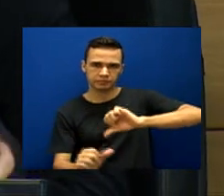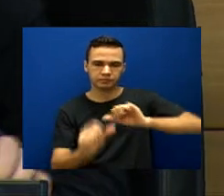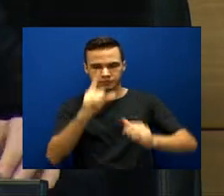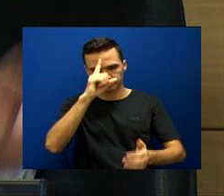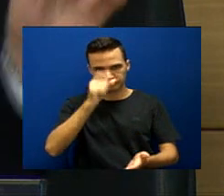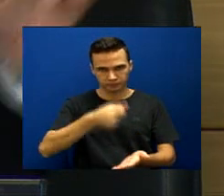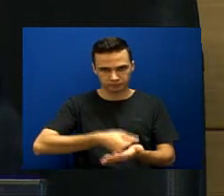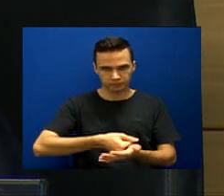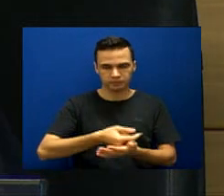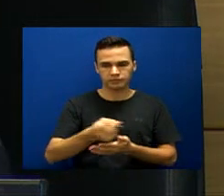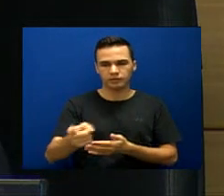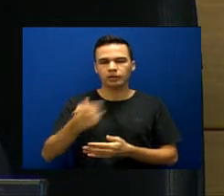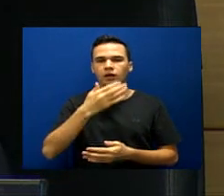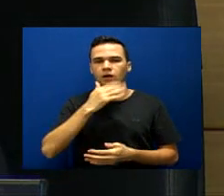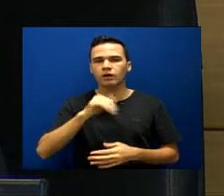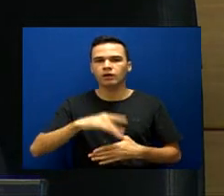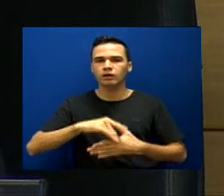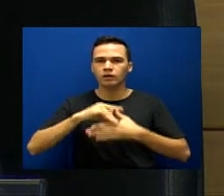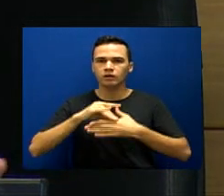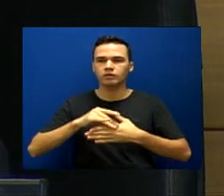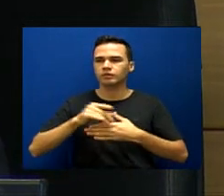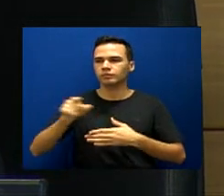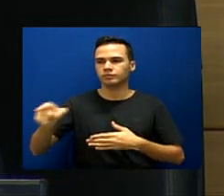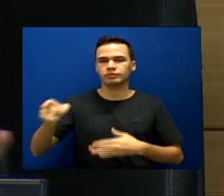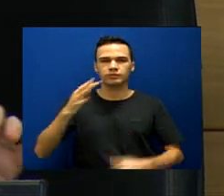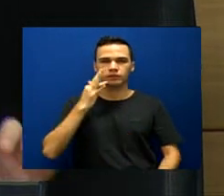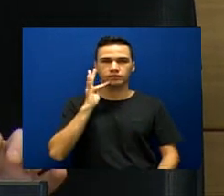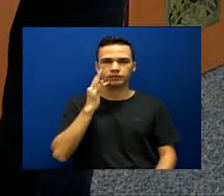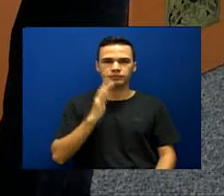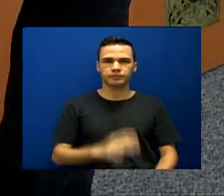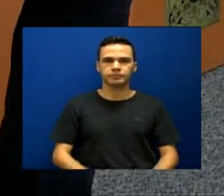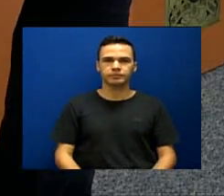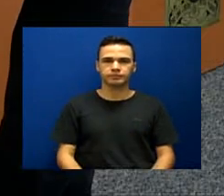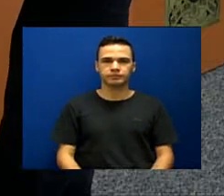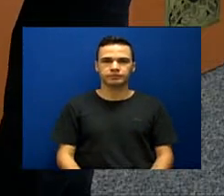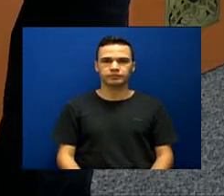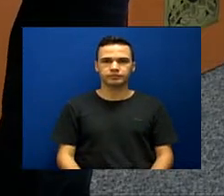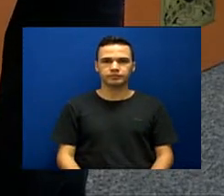emenda, encaminhamento do voto do líder do governo. Senhor presidente,